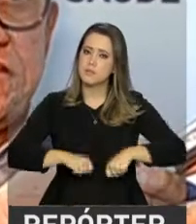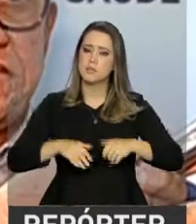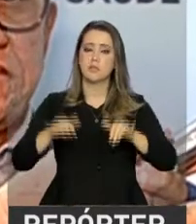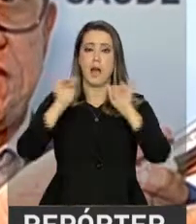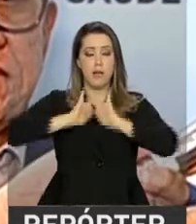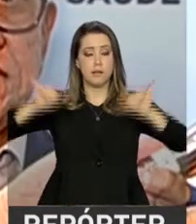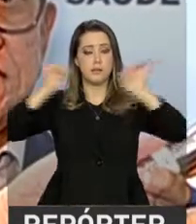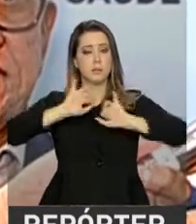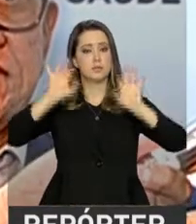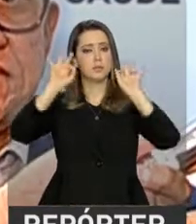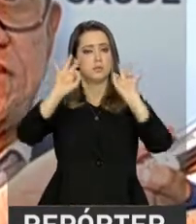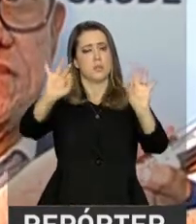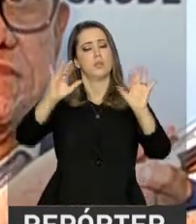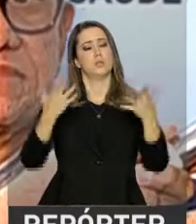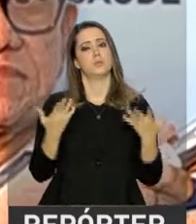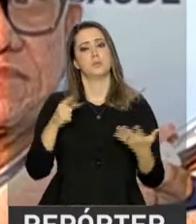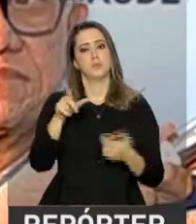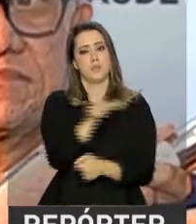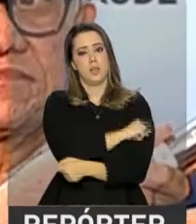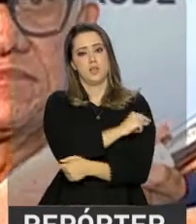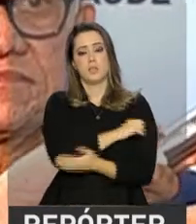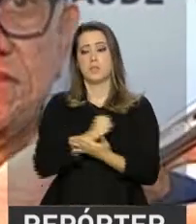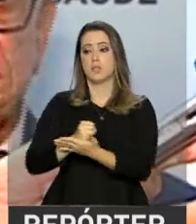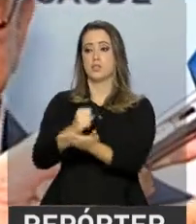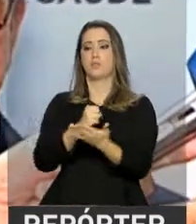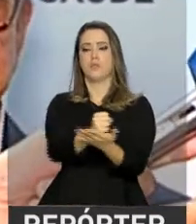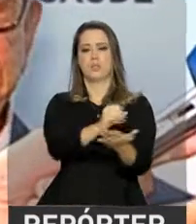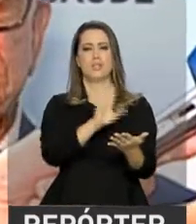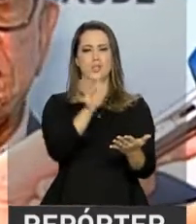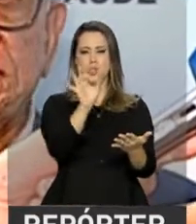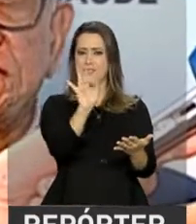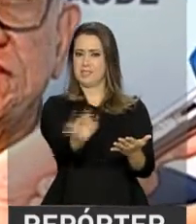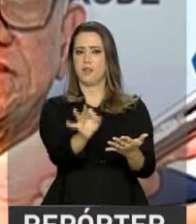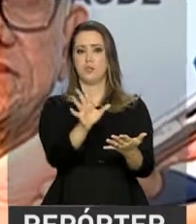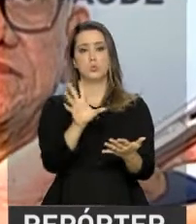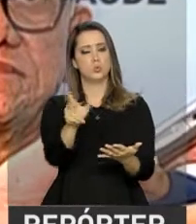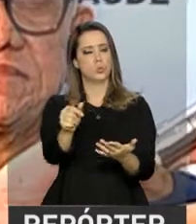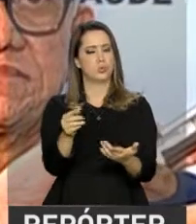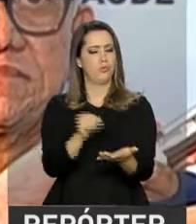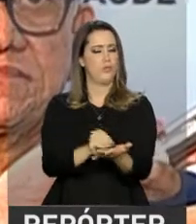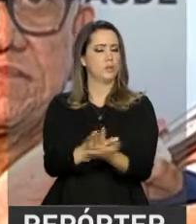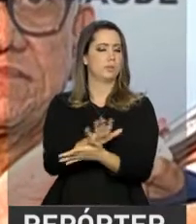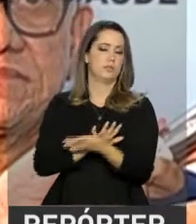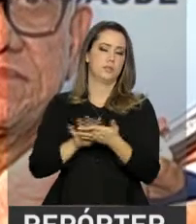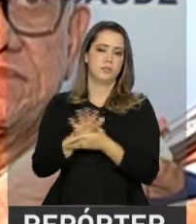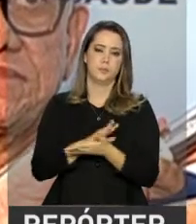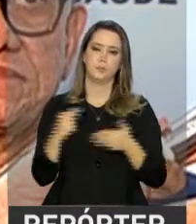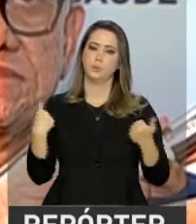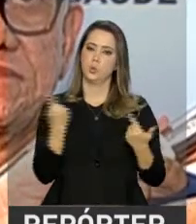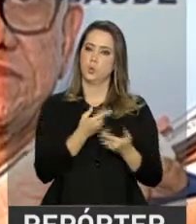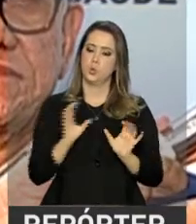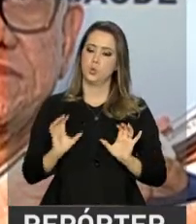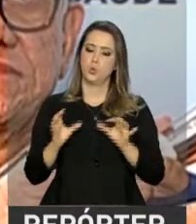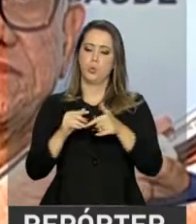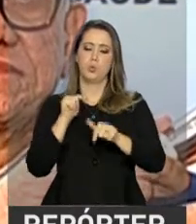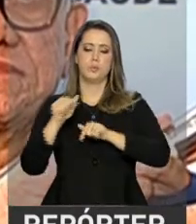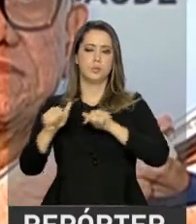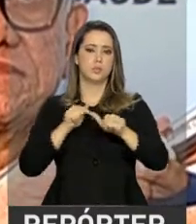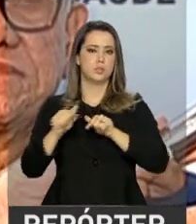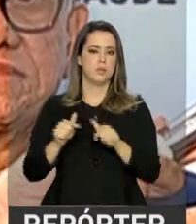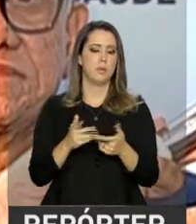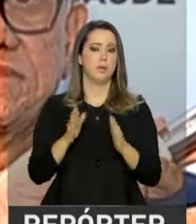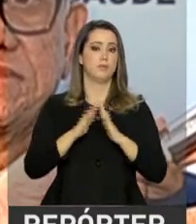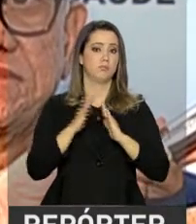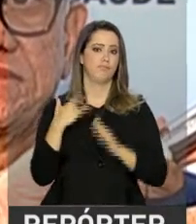está pronta, as vacinas estão entregues, as seringas. Os nossos agentes das